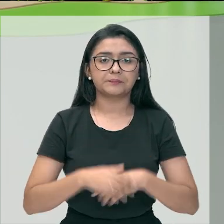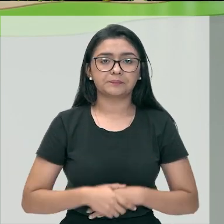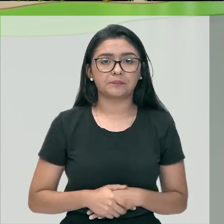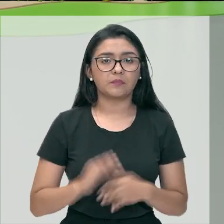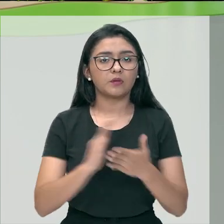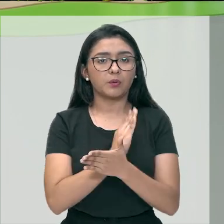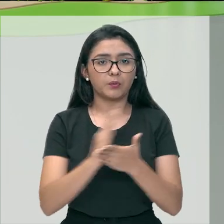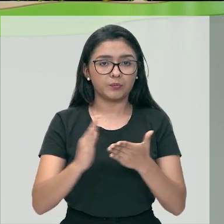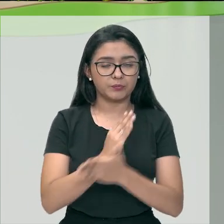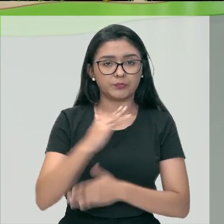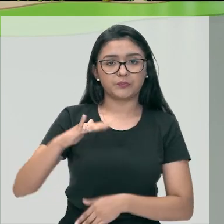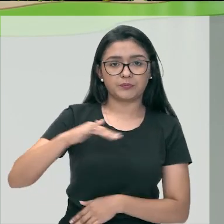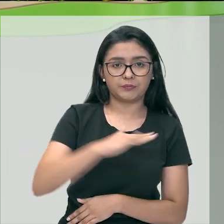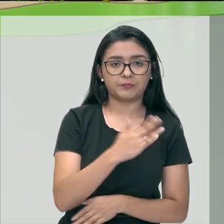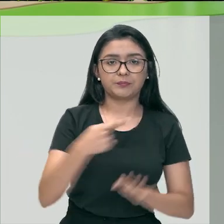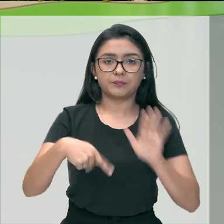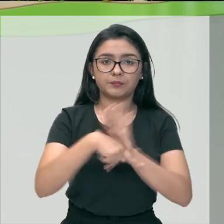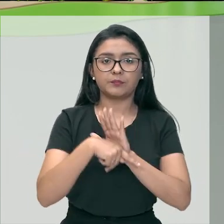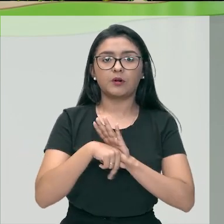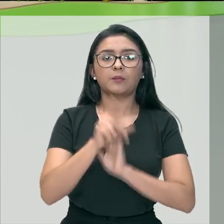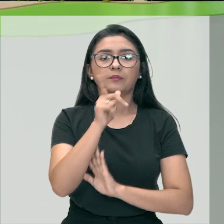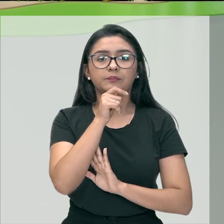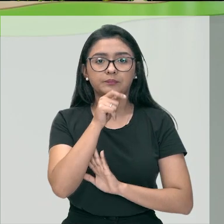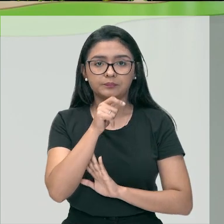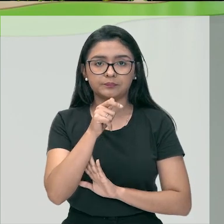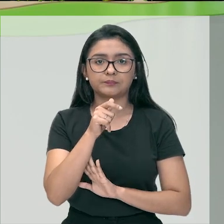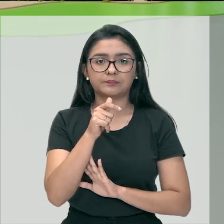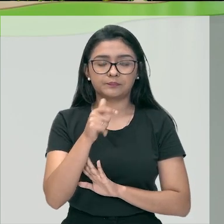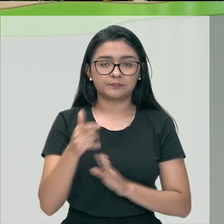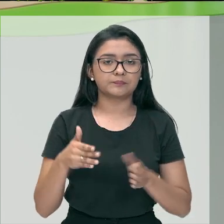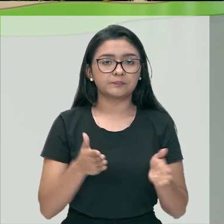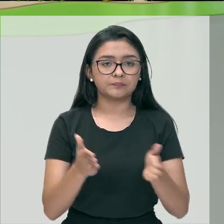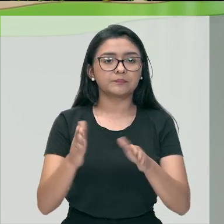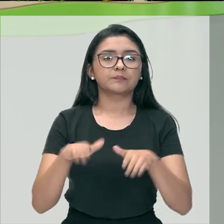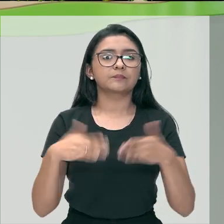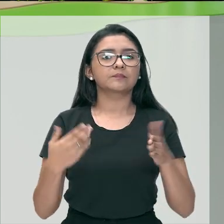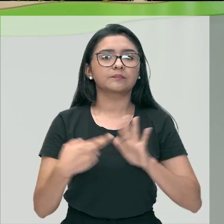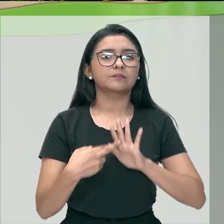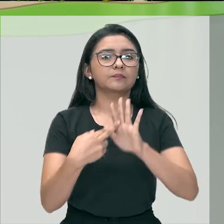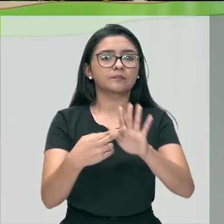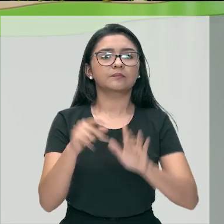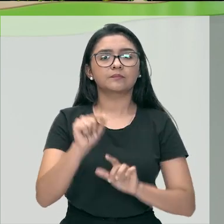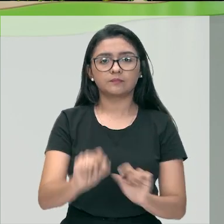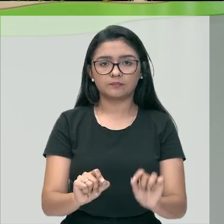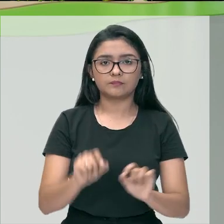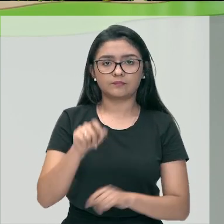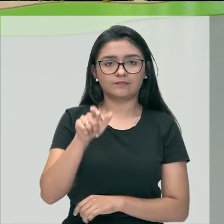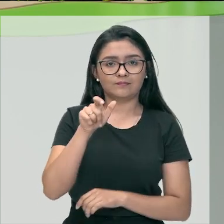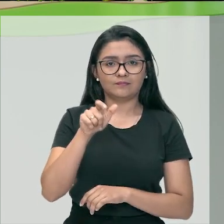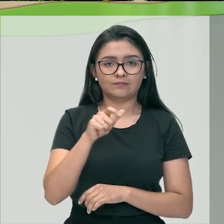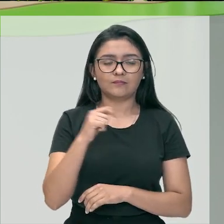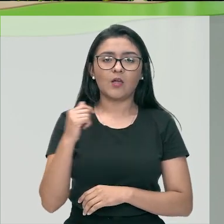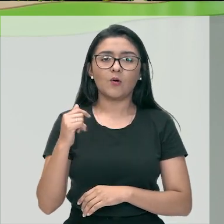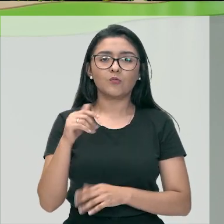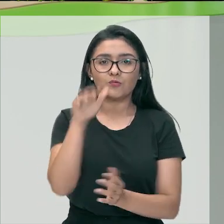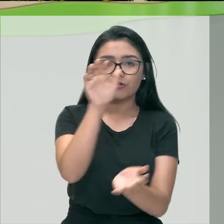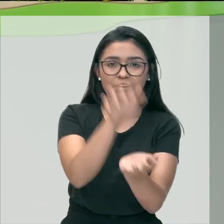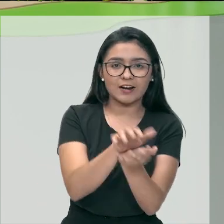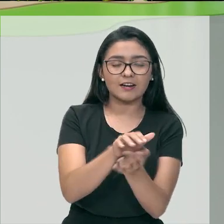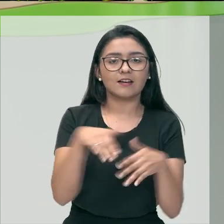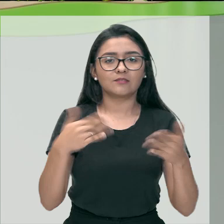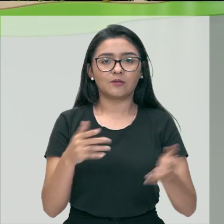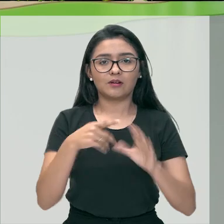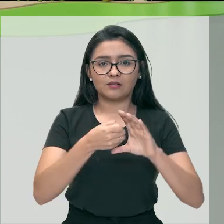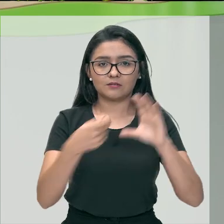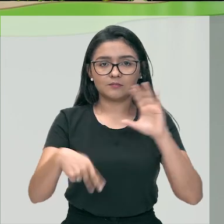répteis na água, por exemplo. Então, para a gente já ir se familiarizando aí com os nossos representantes, o jacaré, né, com essas